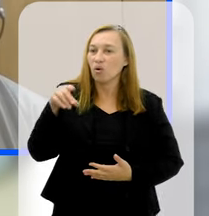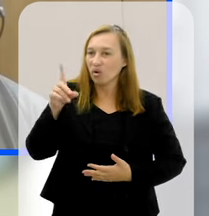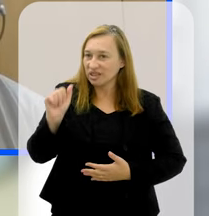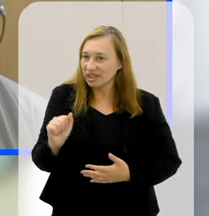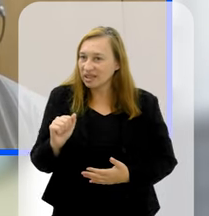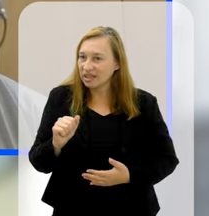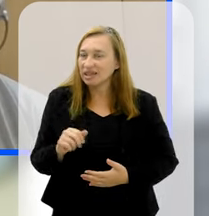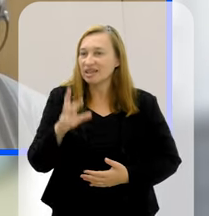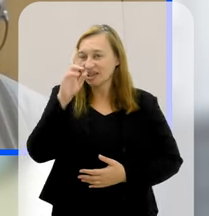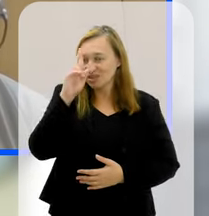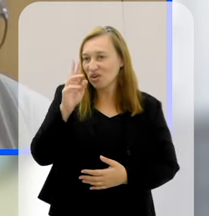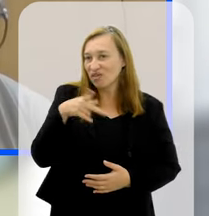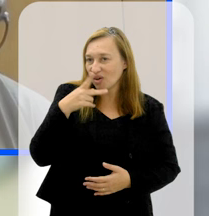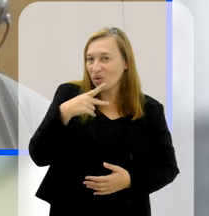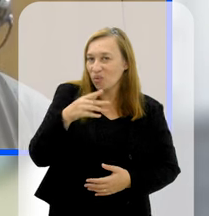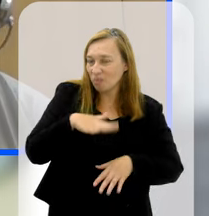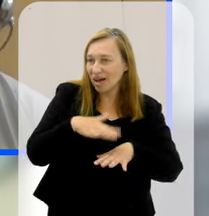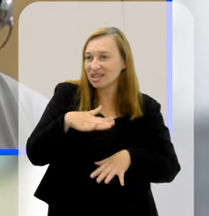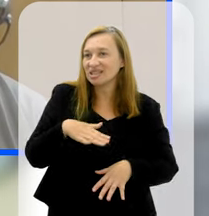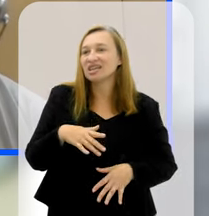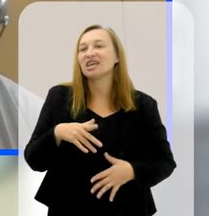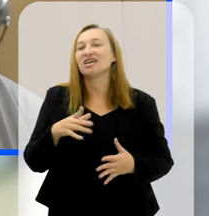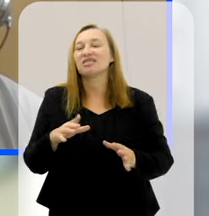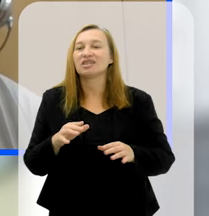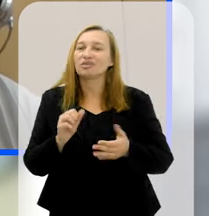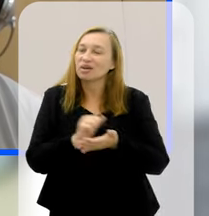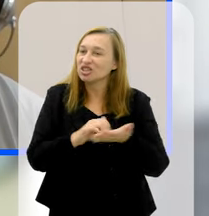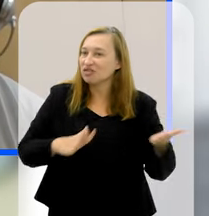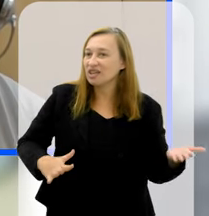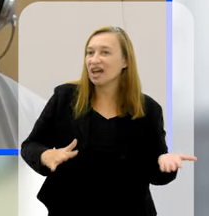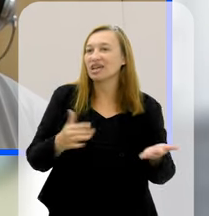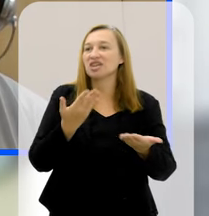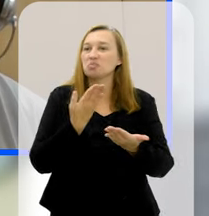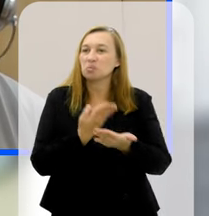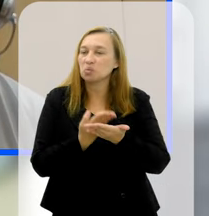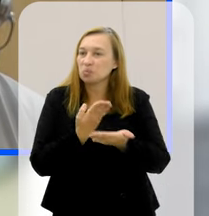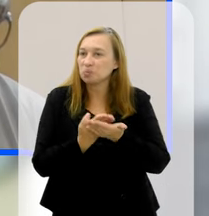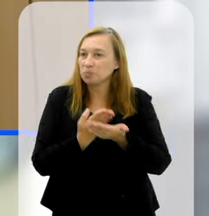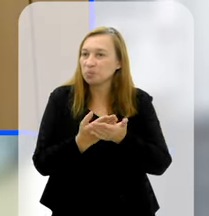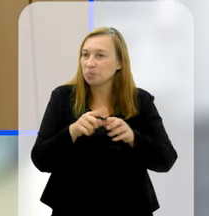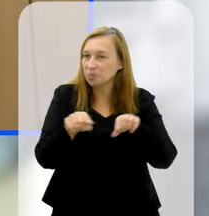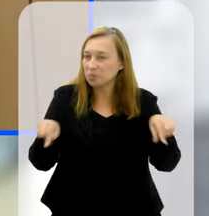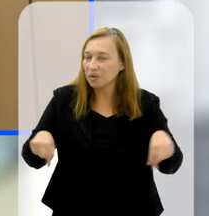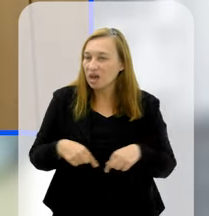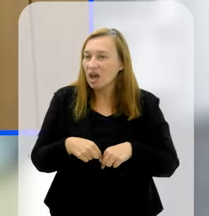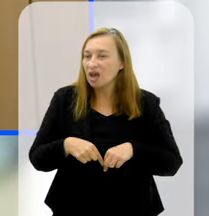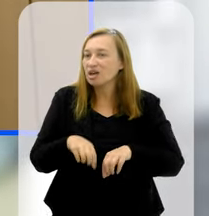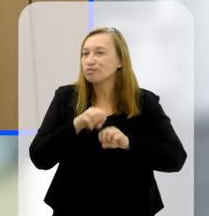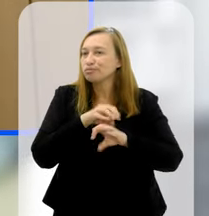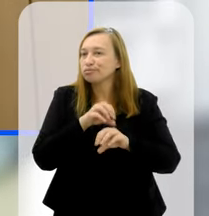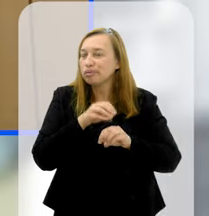crônica que a senhora falou um pouco mais, porque nós fizemos uma atividade em sala de aula,